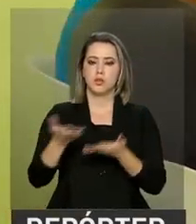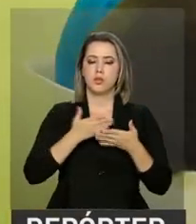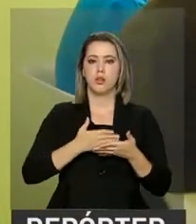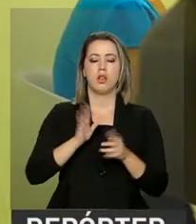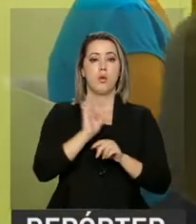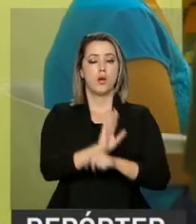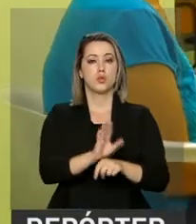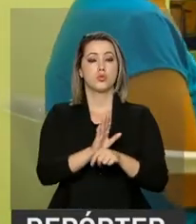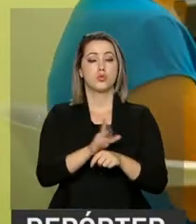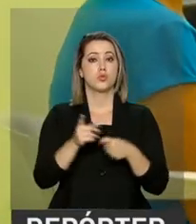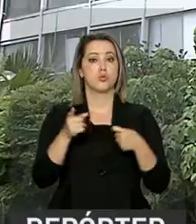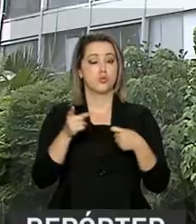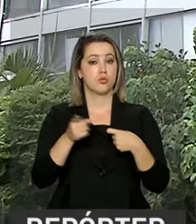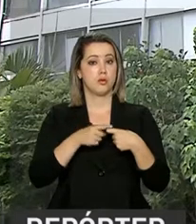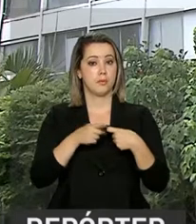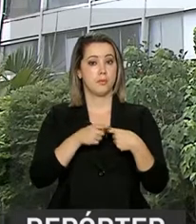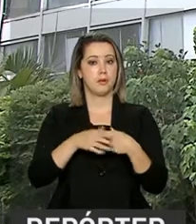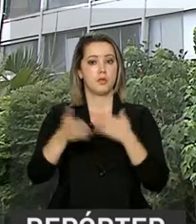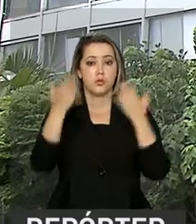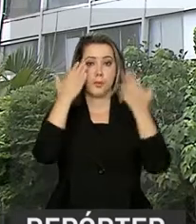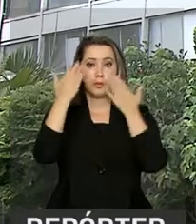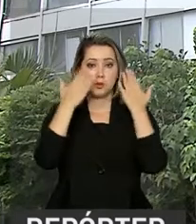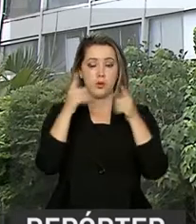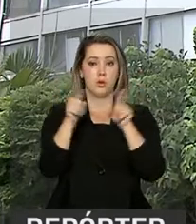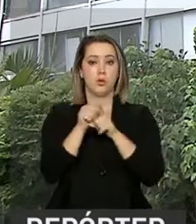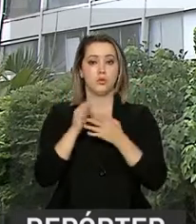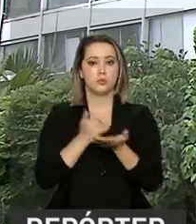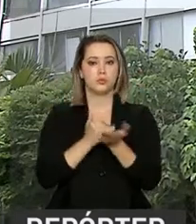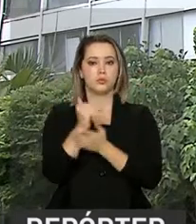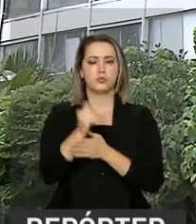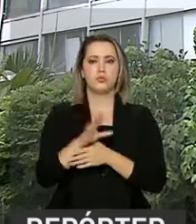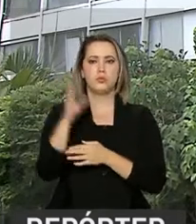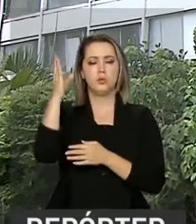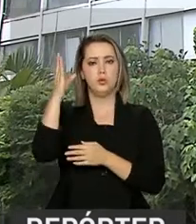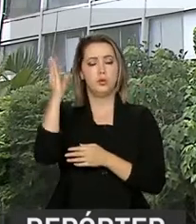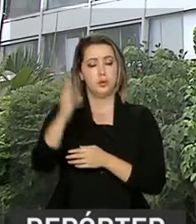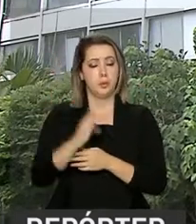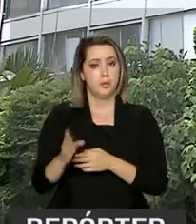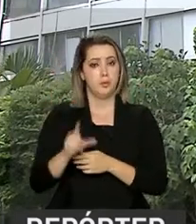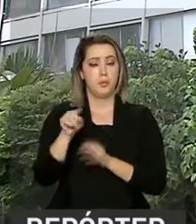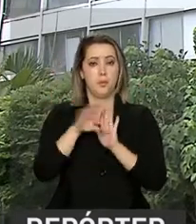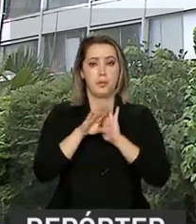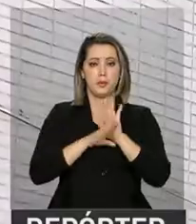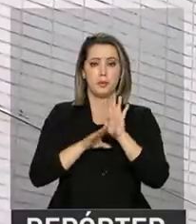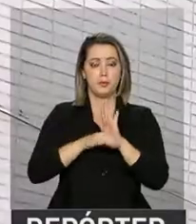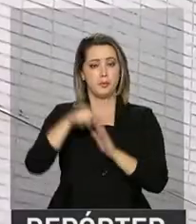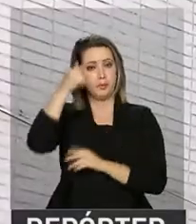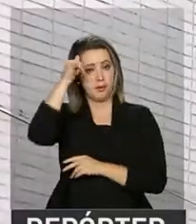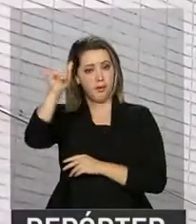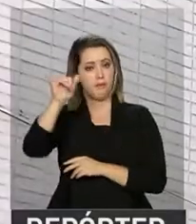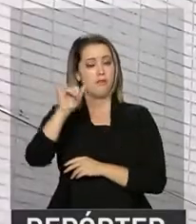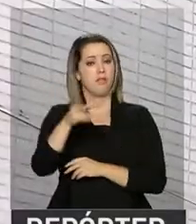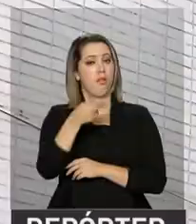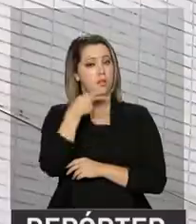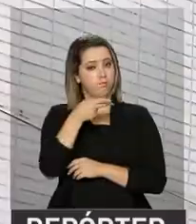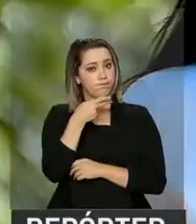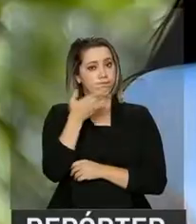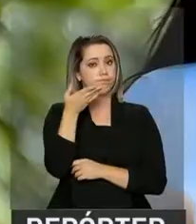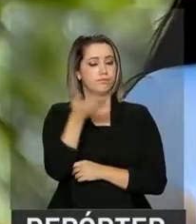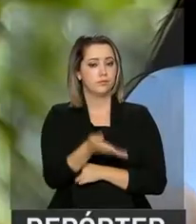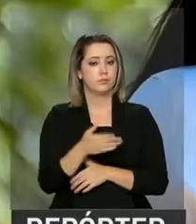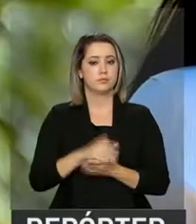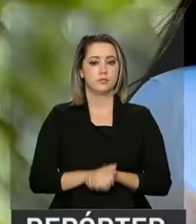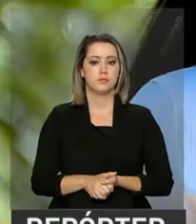médico e psicológico a iniciativa faz parte do programa nacional de controle do tabagismo do ministério da saúde